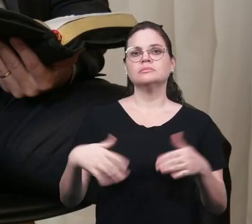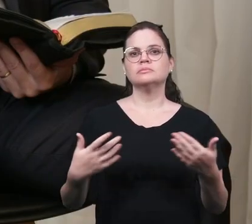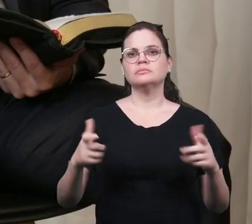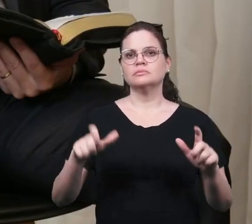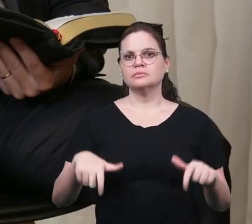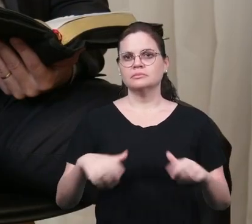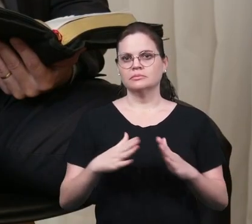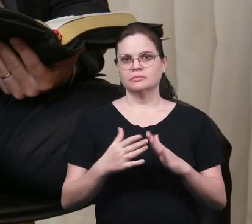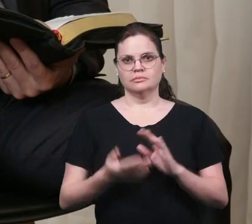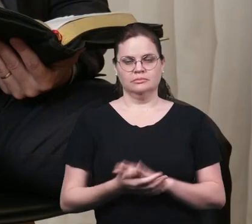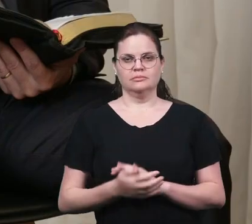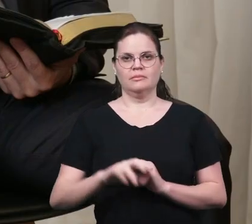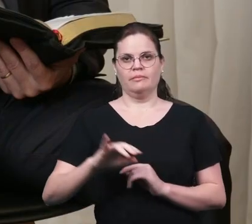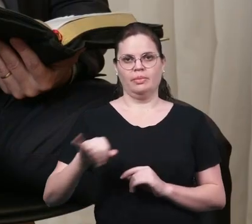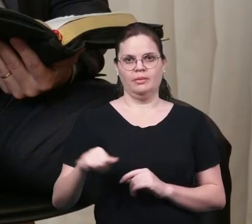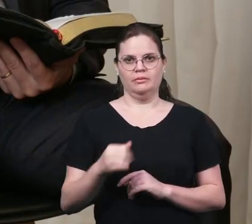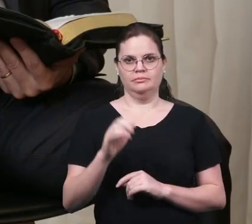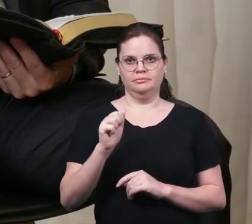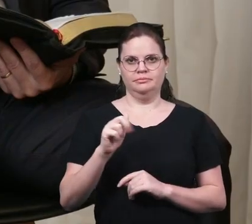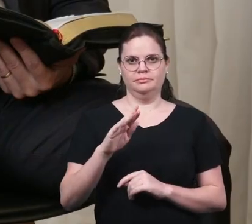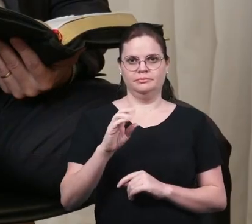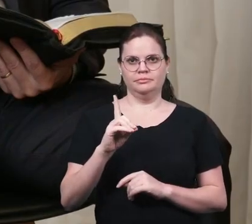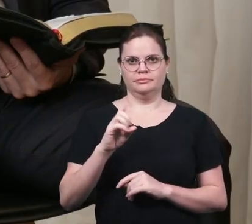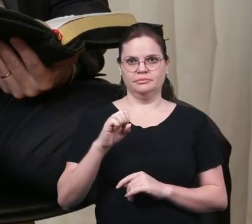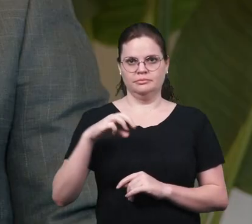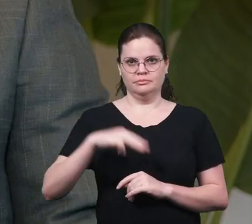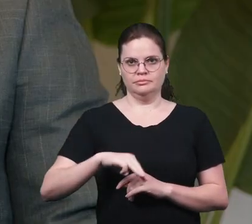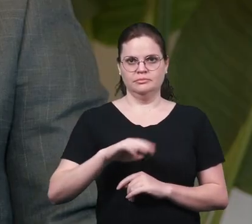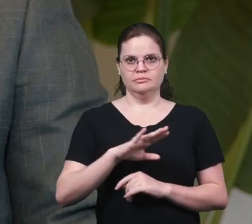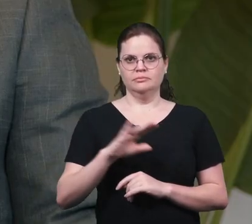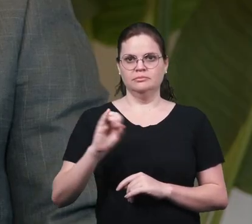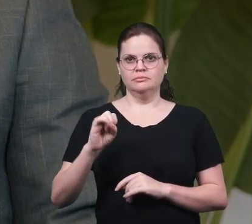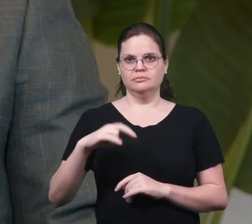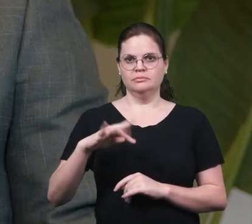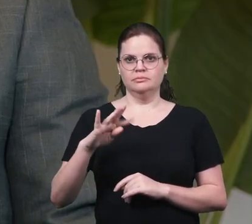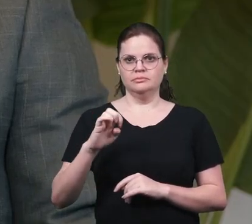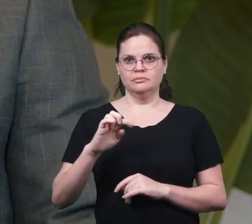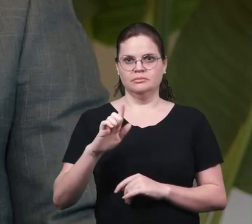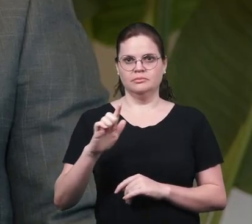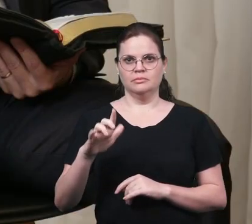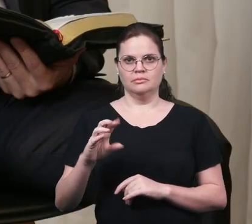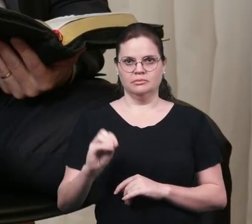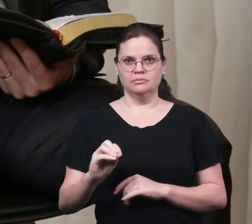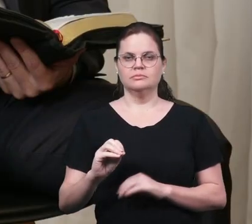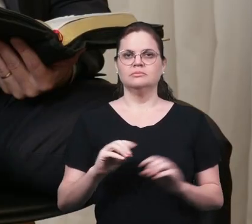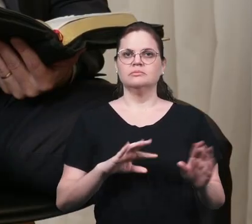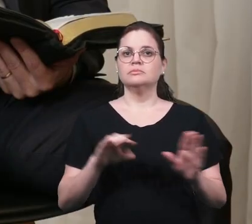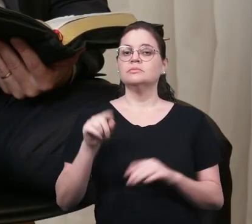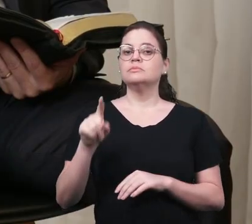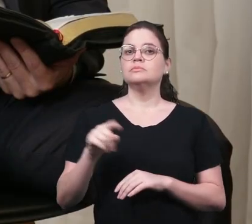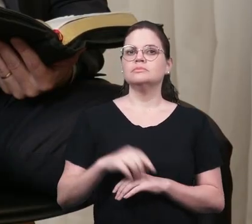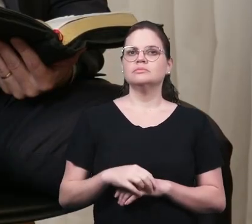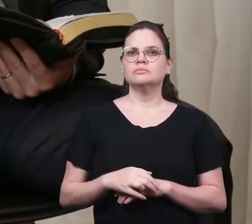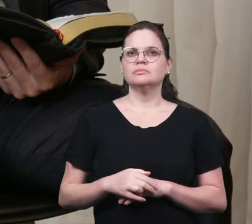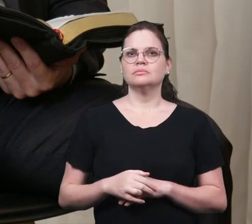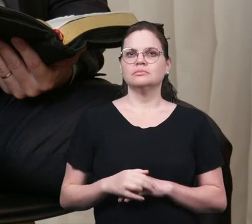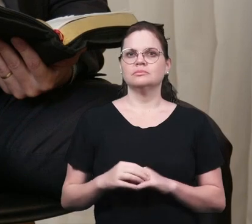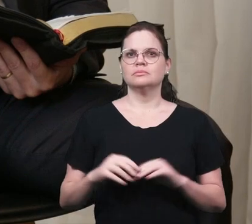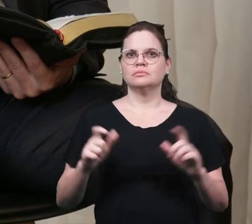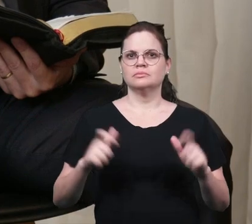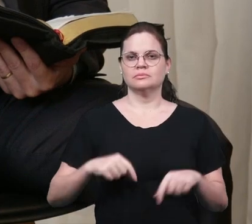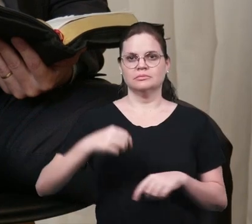da igreja de Jardim Interlagos, pastor Hélio Nakata. Amém, Londrina. Isso, Londrina. E você? Eu sou da igreja do